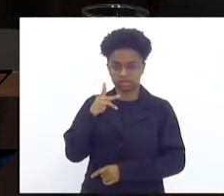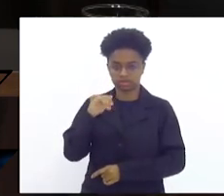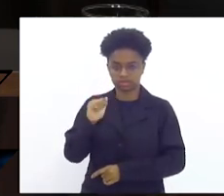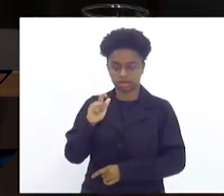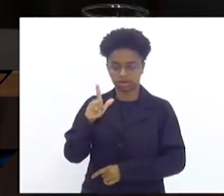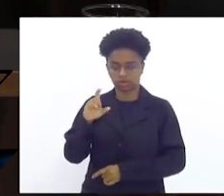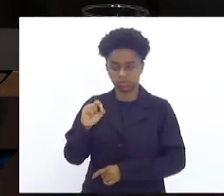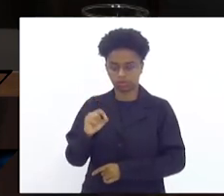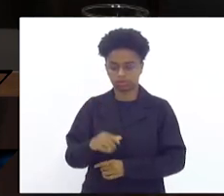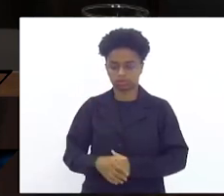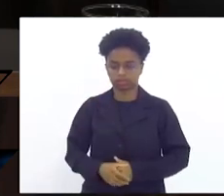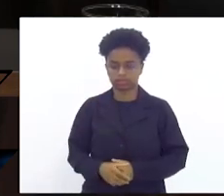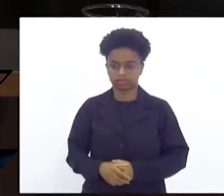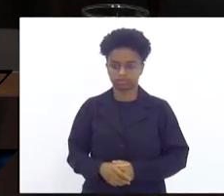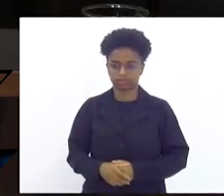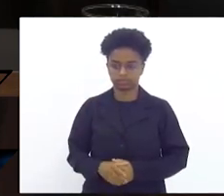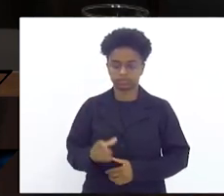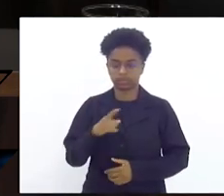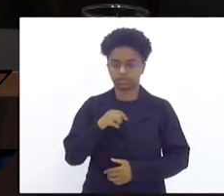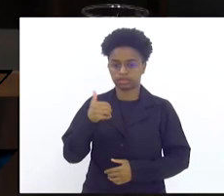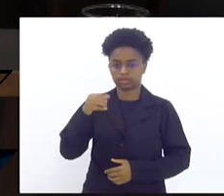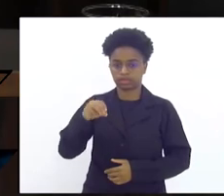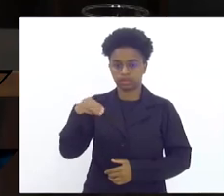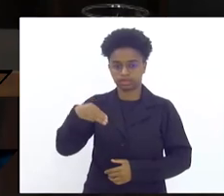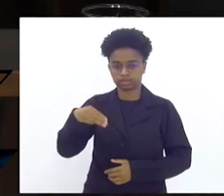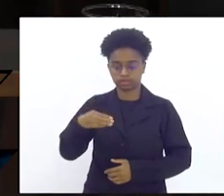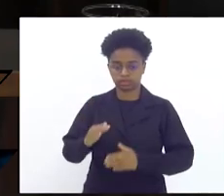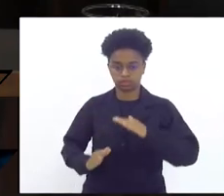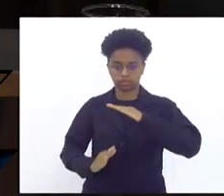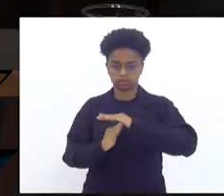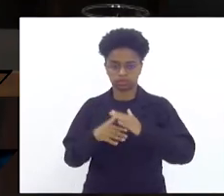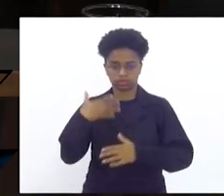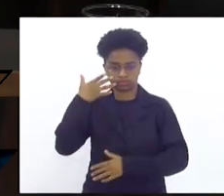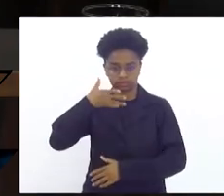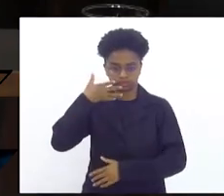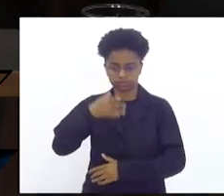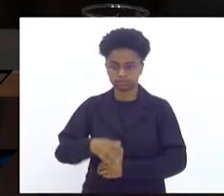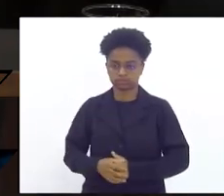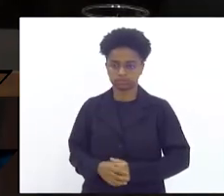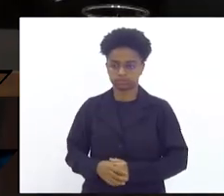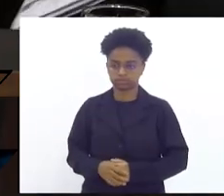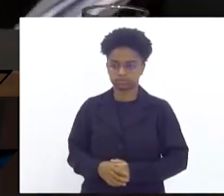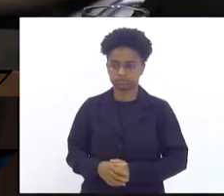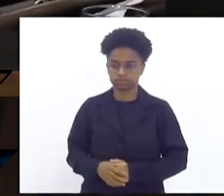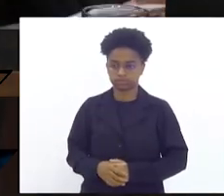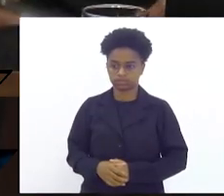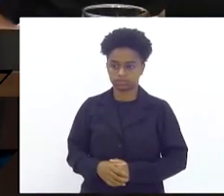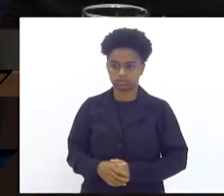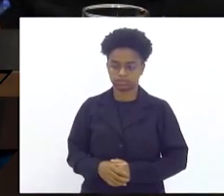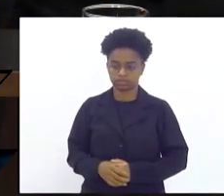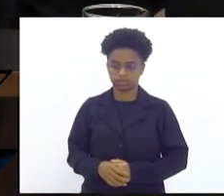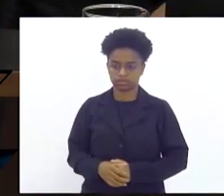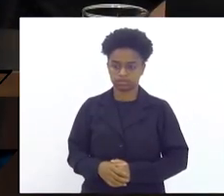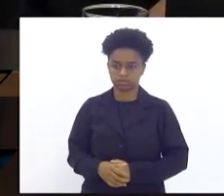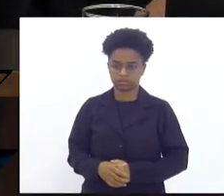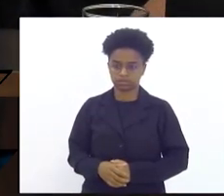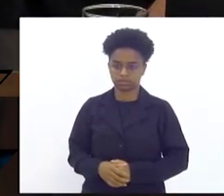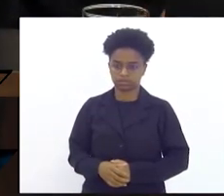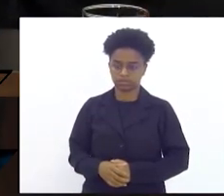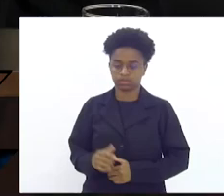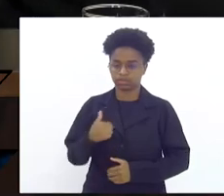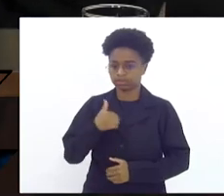Gagliasso uma cena se esconde 10 minutos tem por rede mental cedido aqui a posição